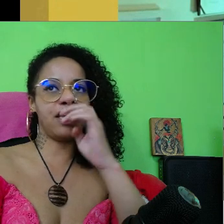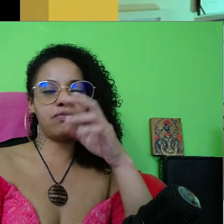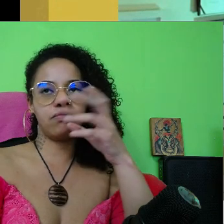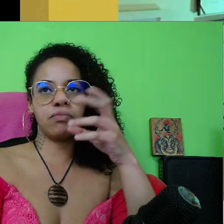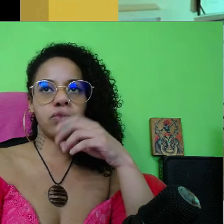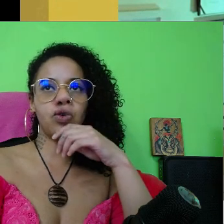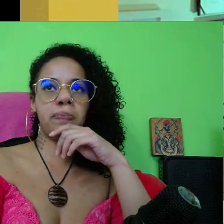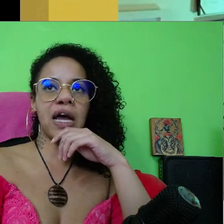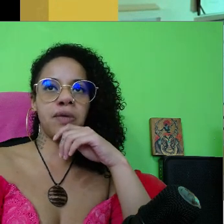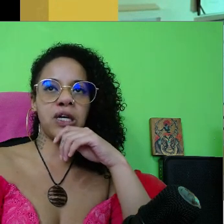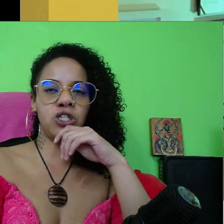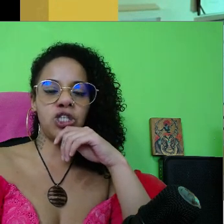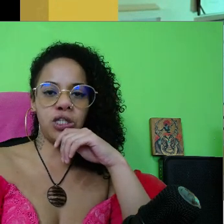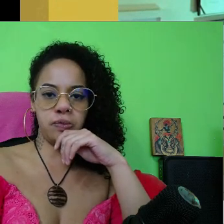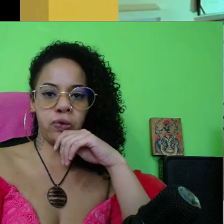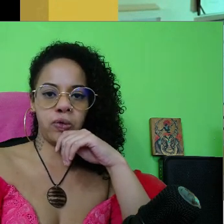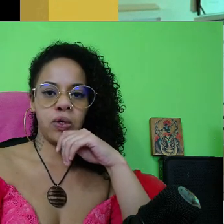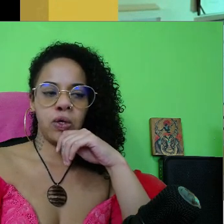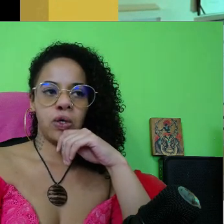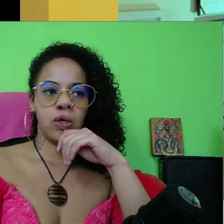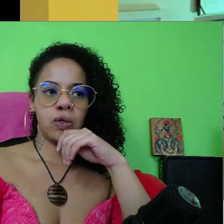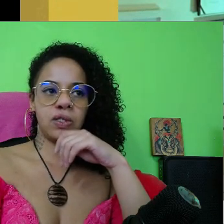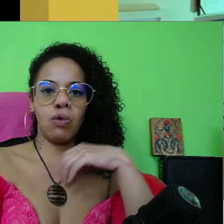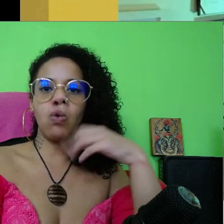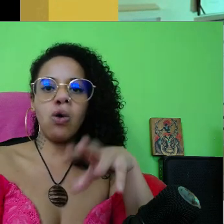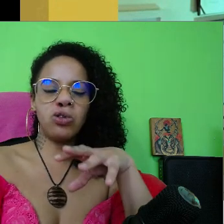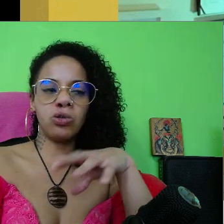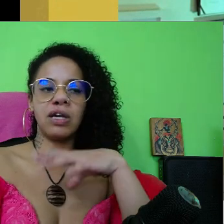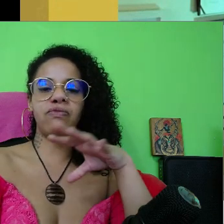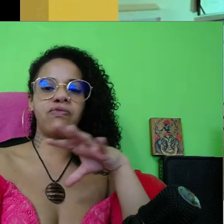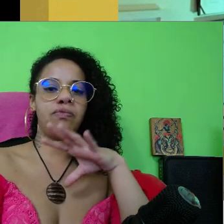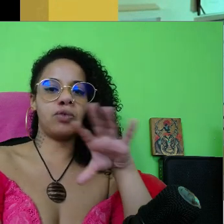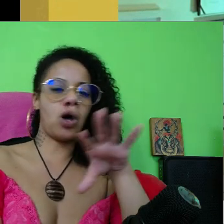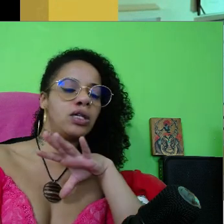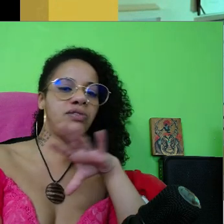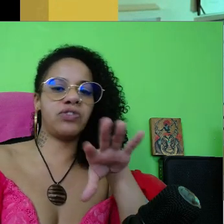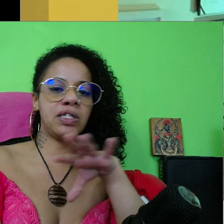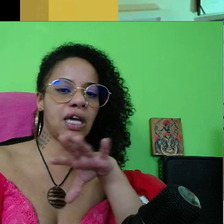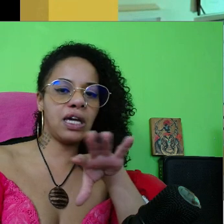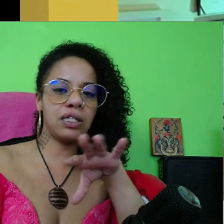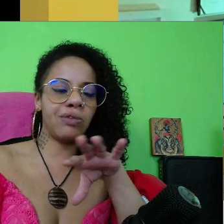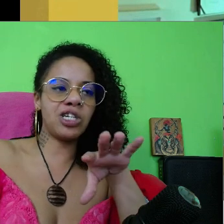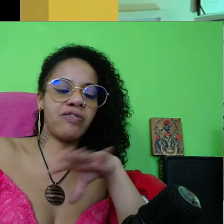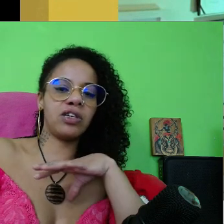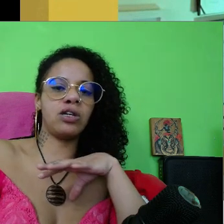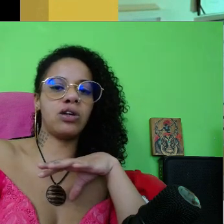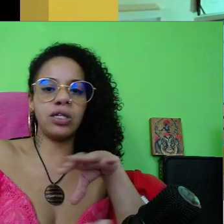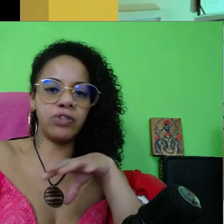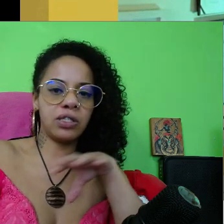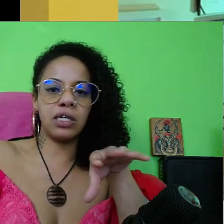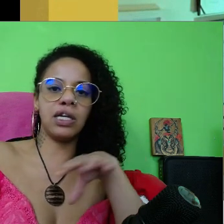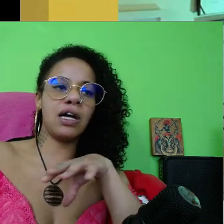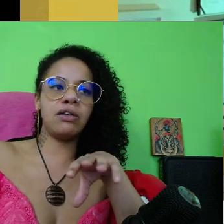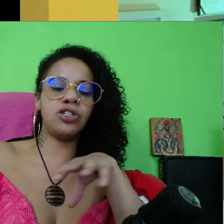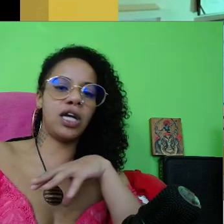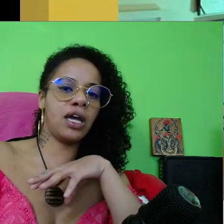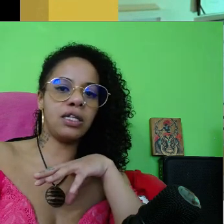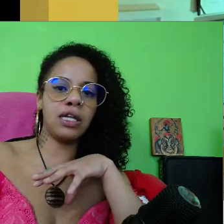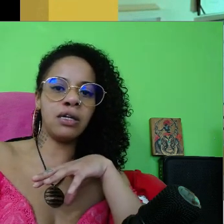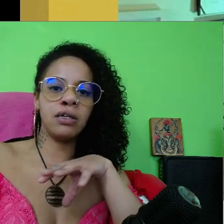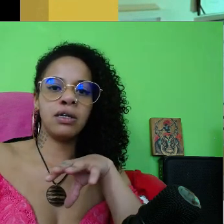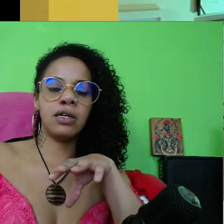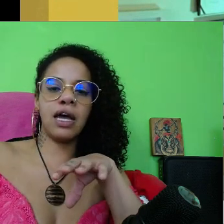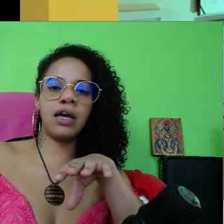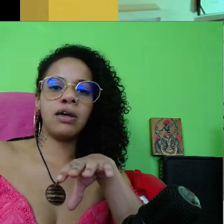partem do pragmatismo são outros nós e vocês eu achava que nós e vocês era